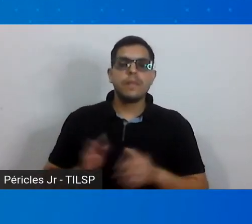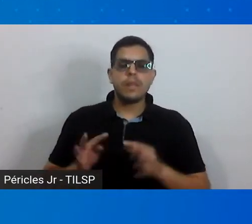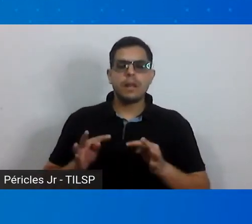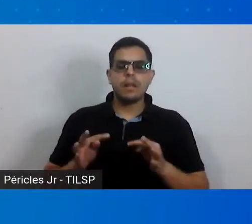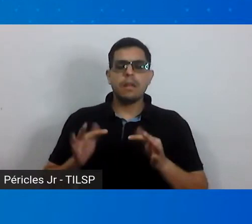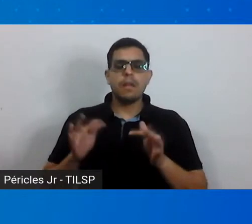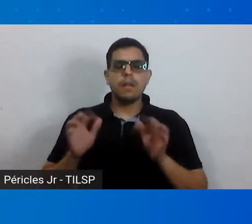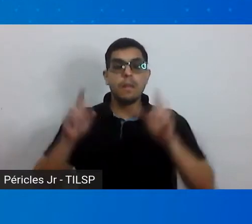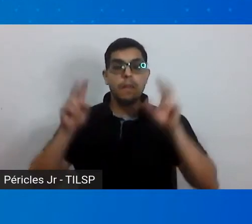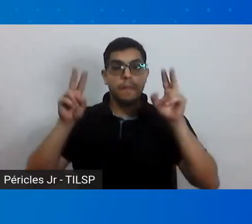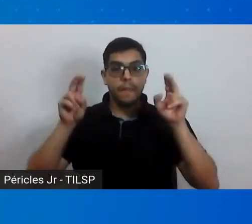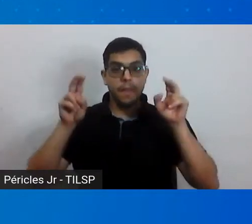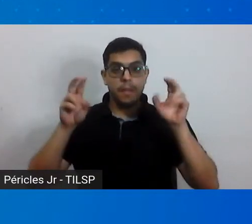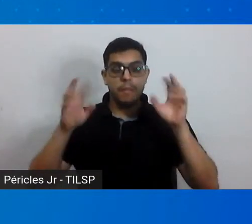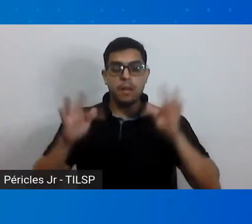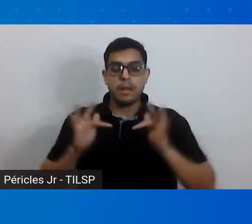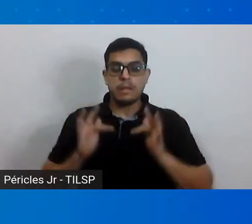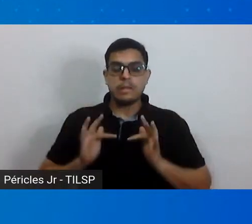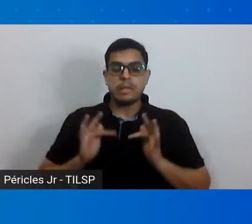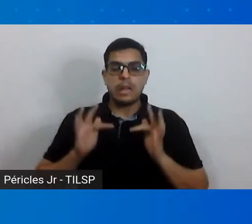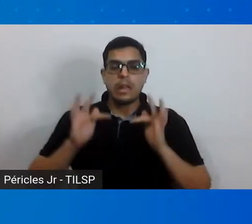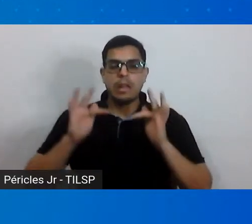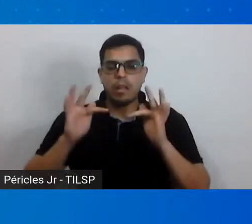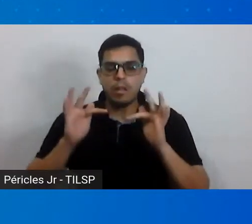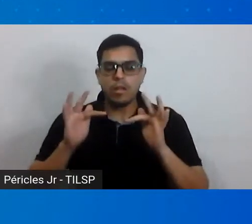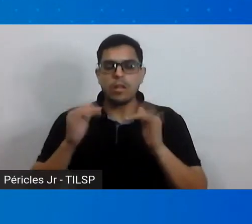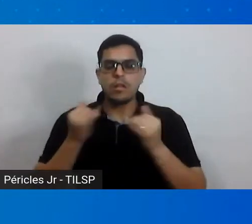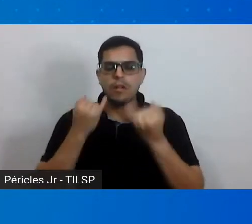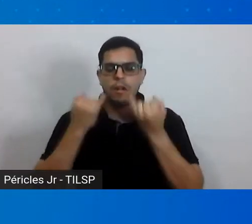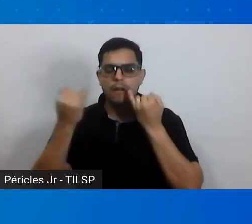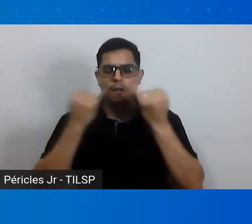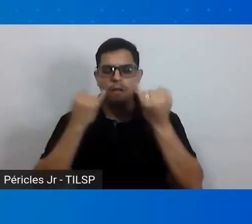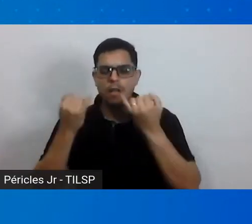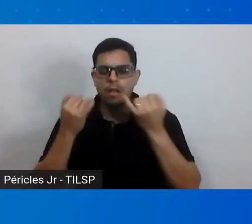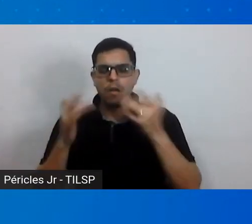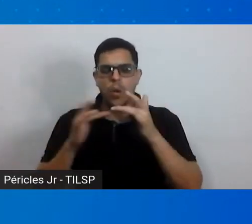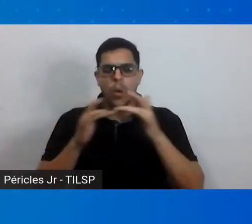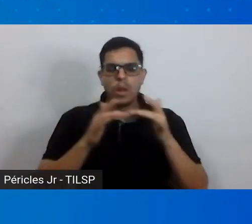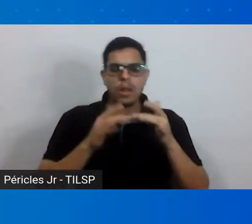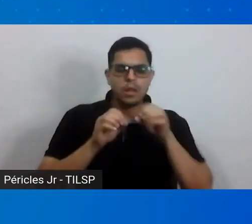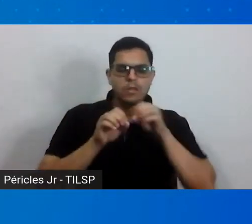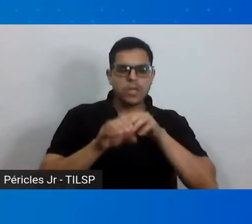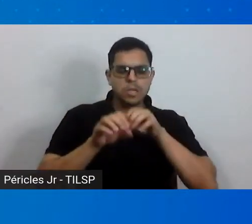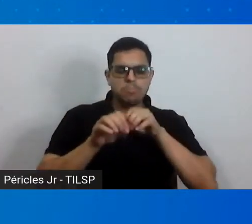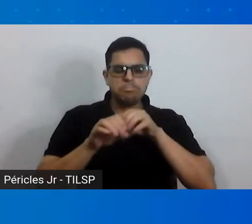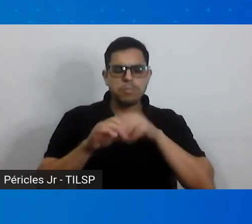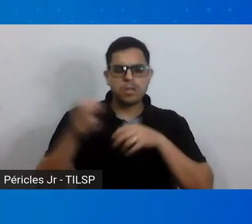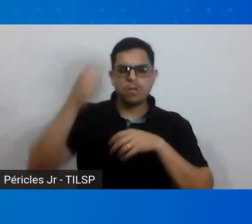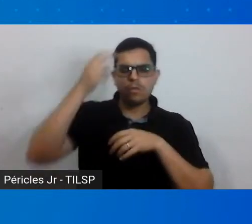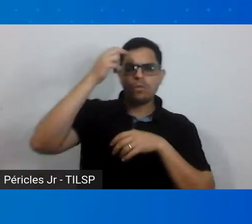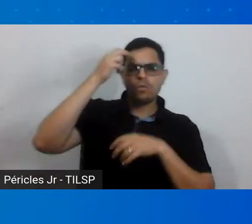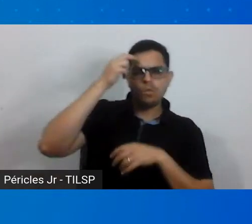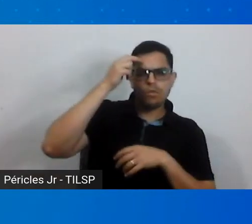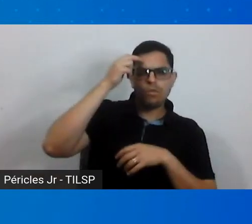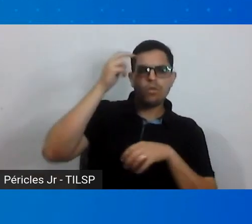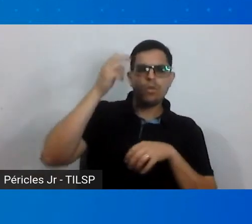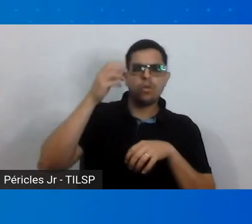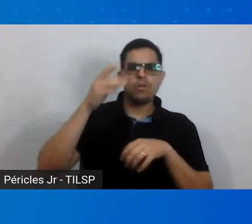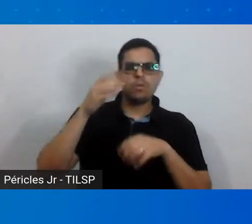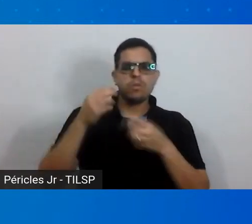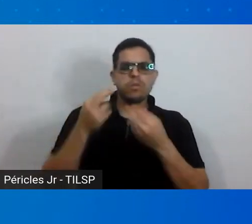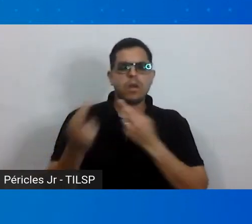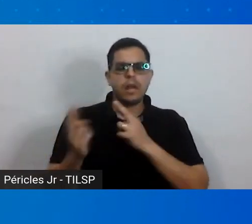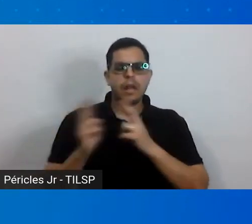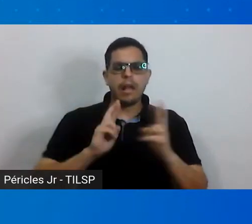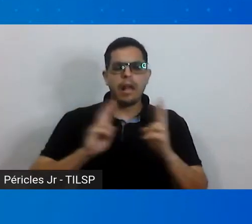informação e comunicação e a internet relacionadas a educação a cultura as atividades de lazer